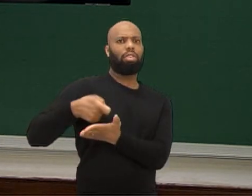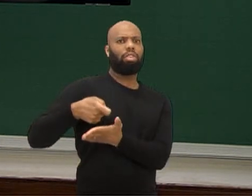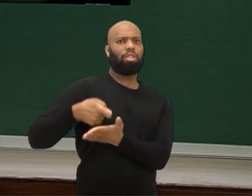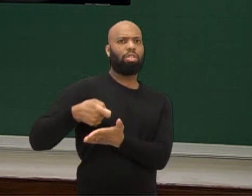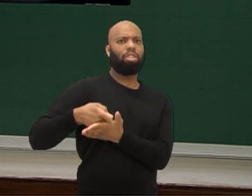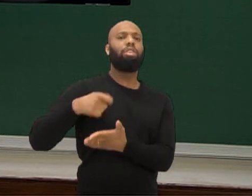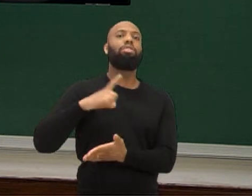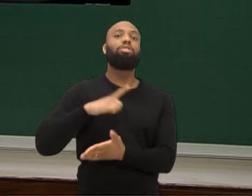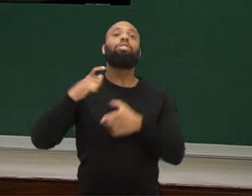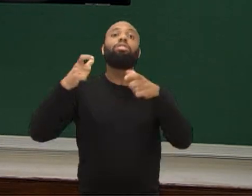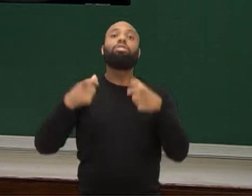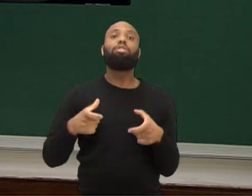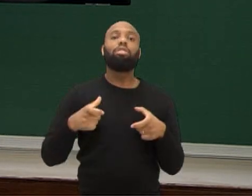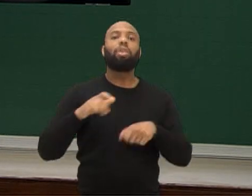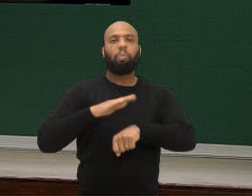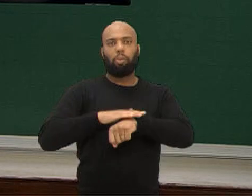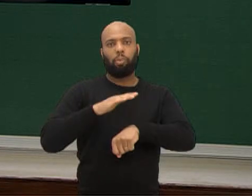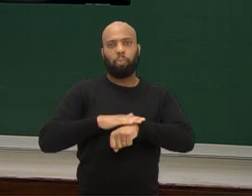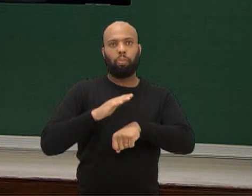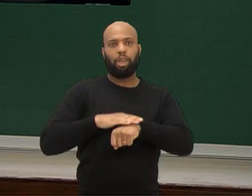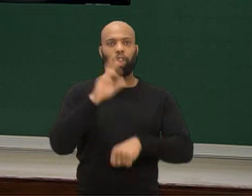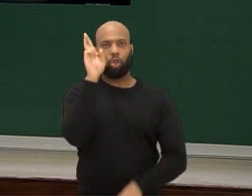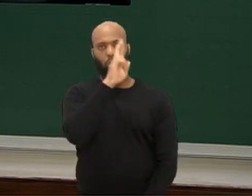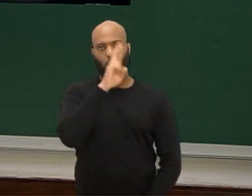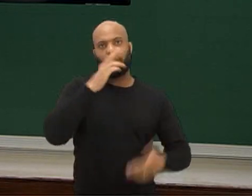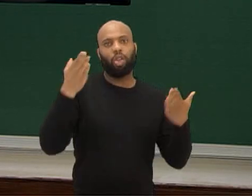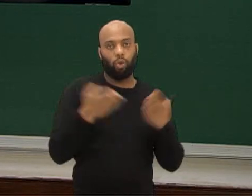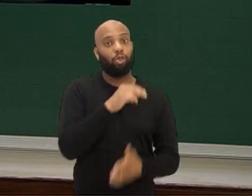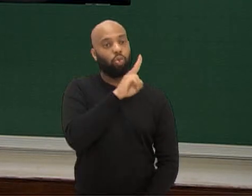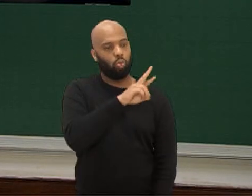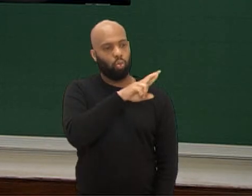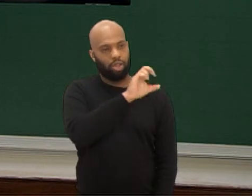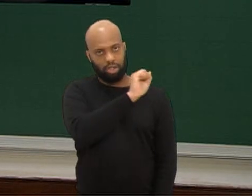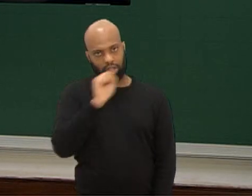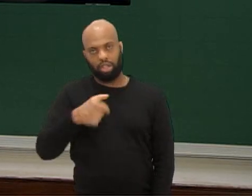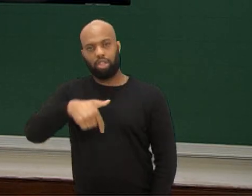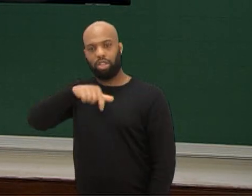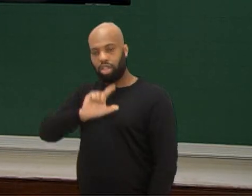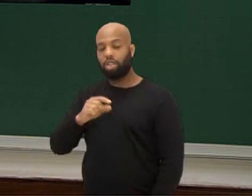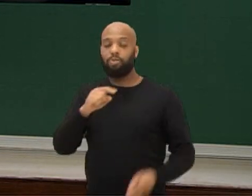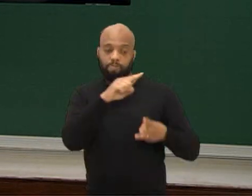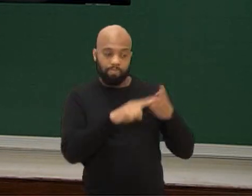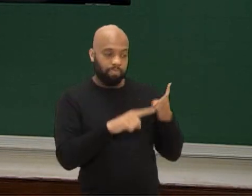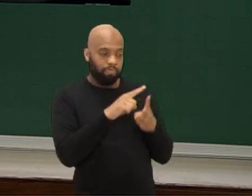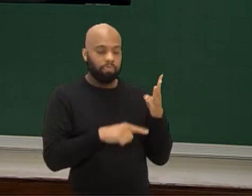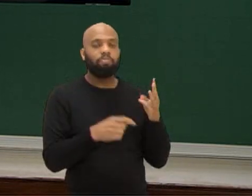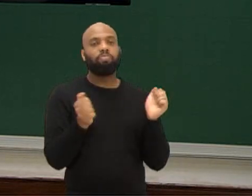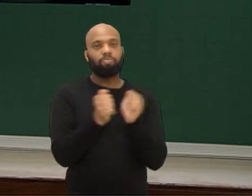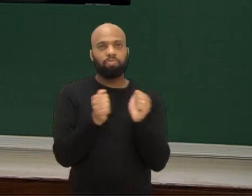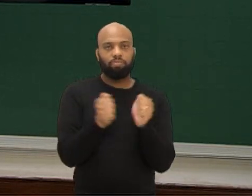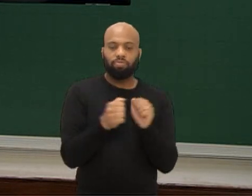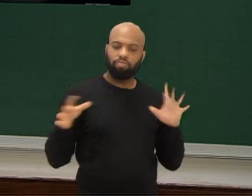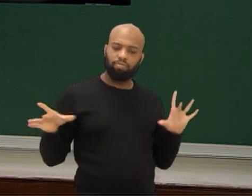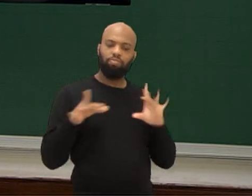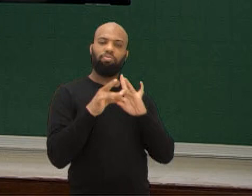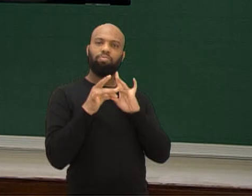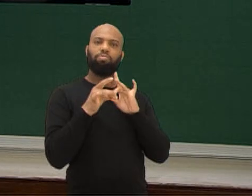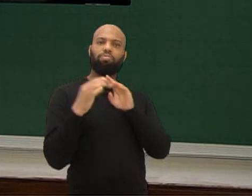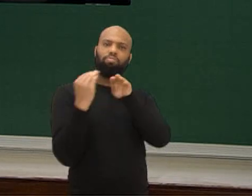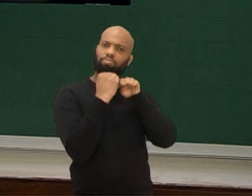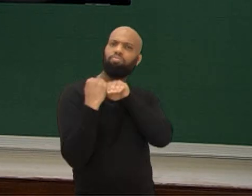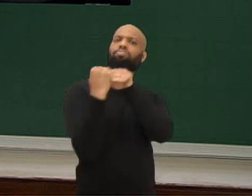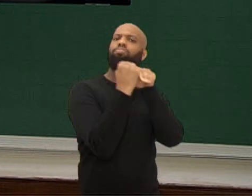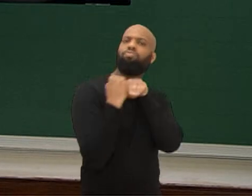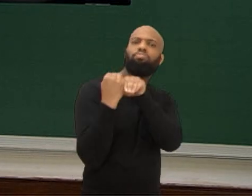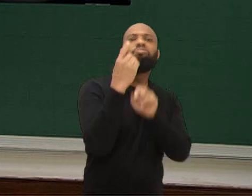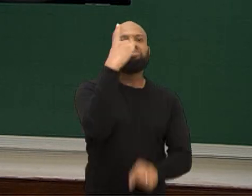que regia naquele momento a União Soviética. Os três, então, estavam totalmente alinhados, né,